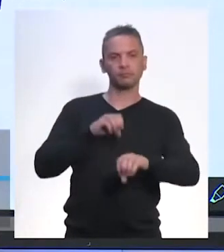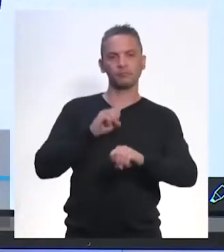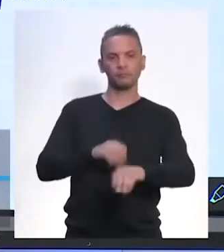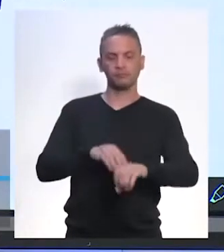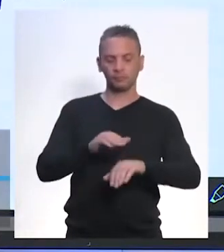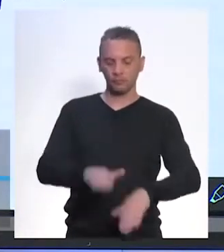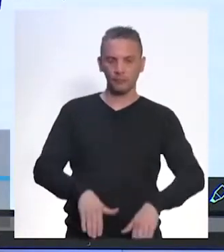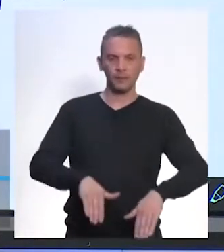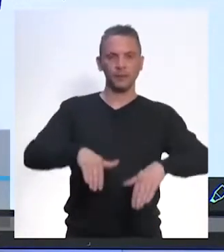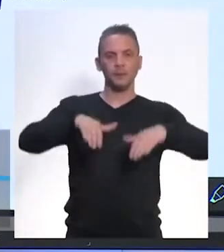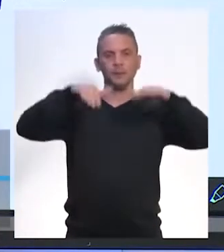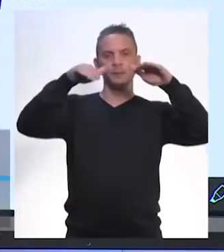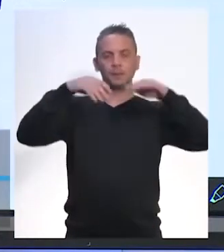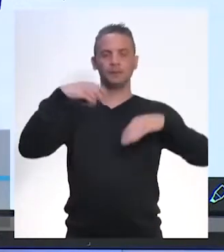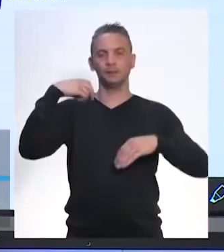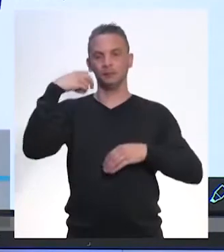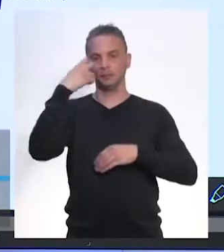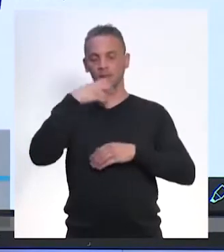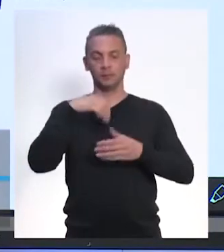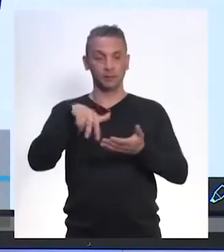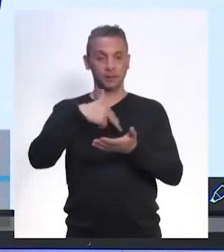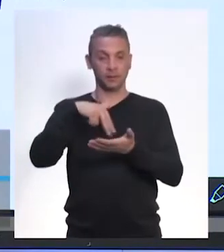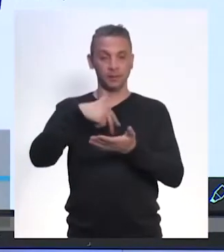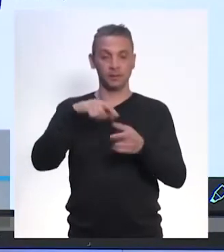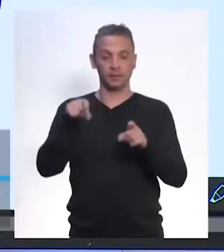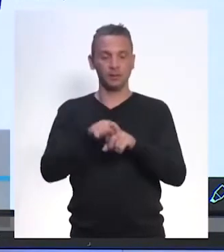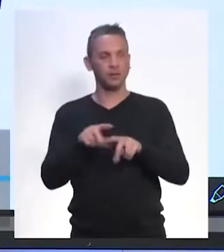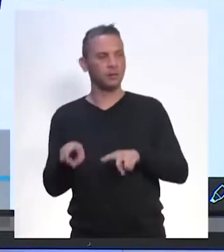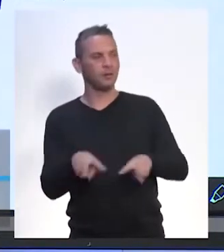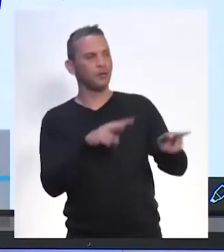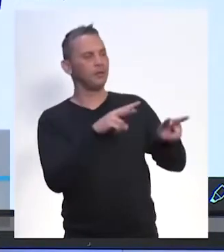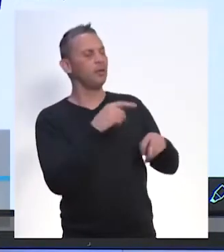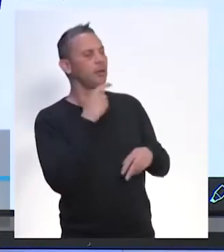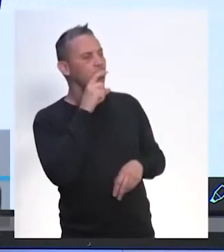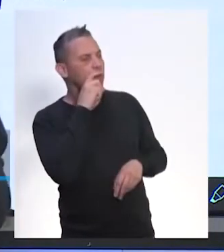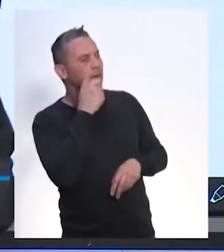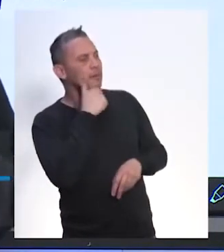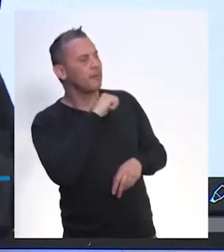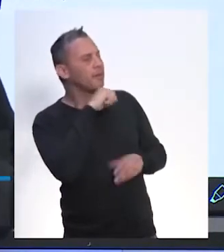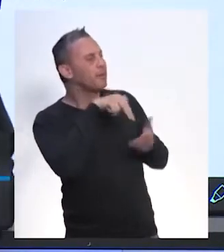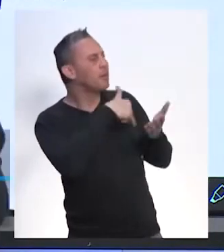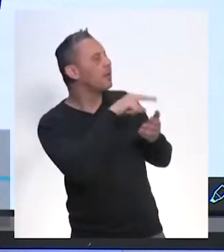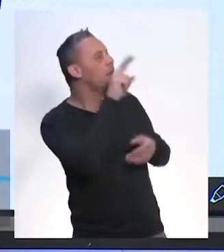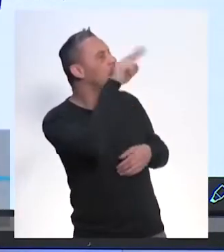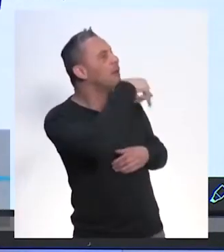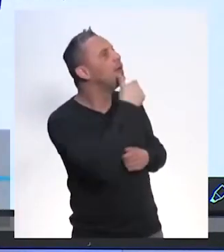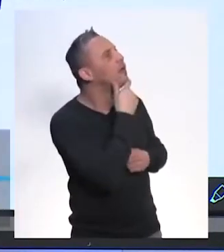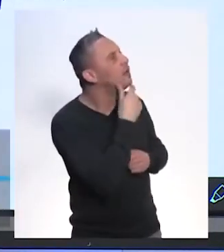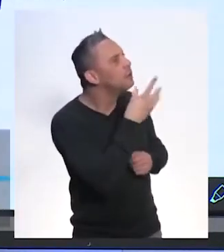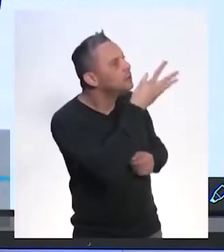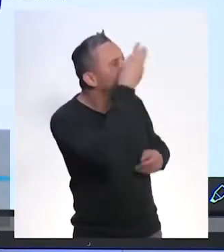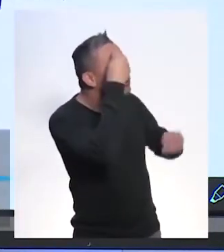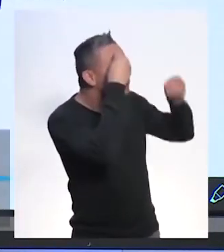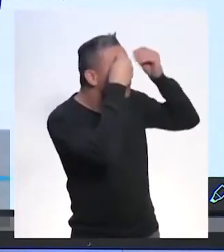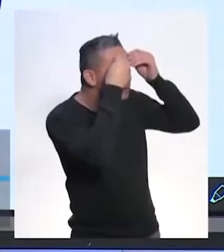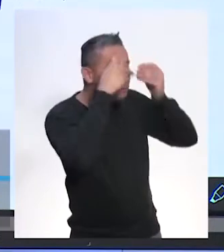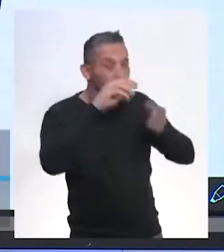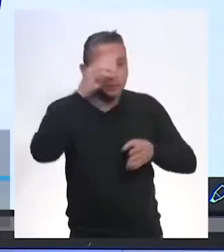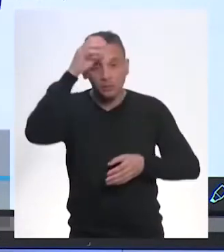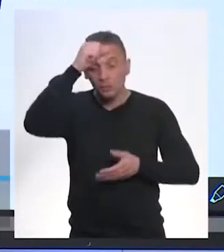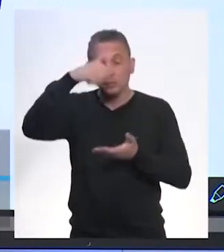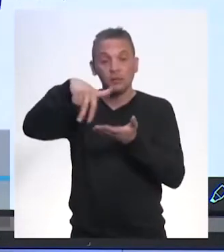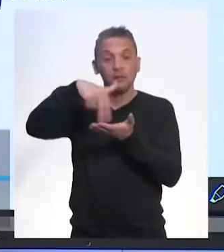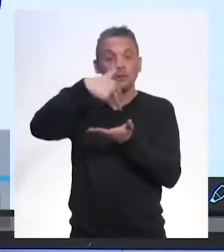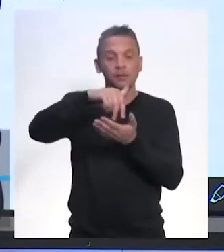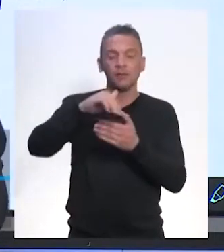através dessa oralidade, né, as instruções da oralidade, e pela observação mesmo das danças, né? E somente, né, aí a partir,